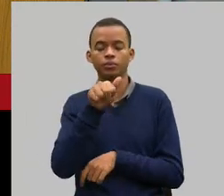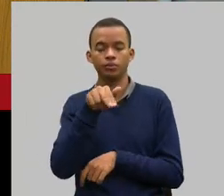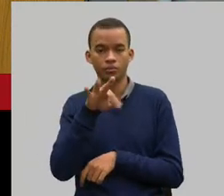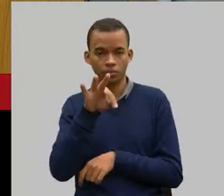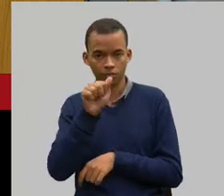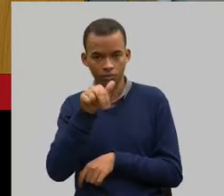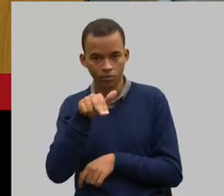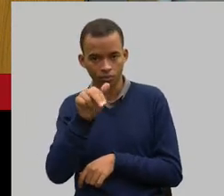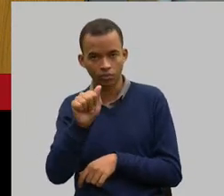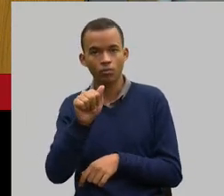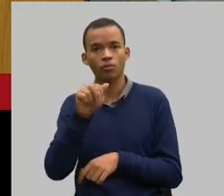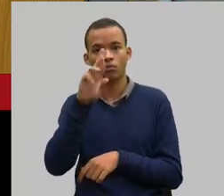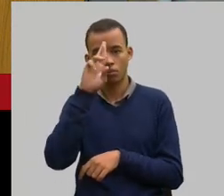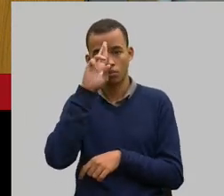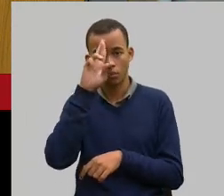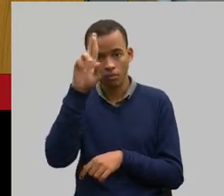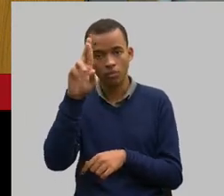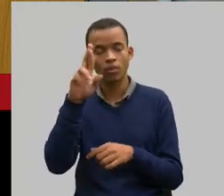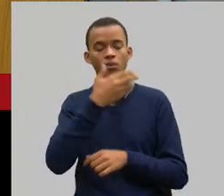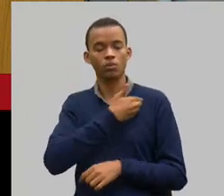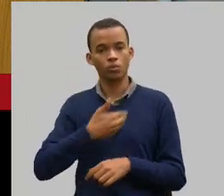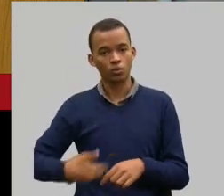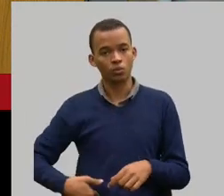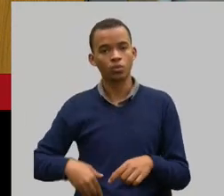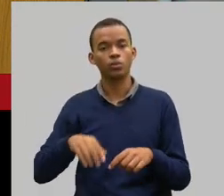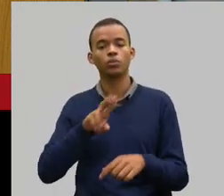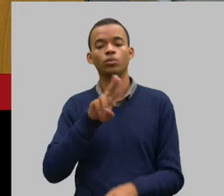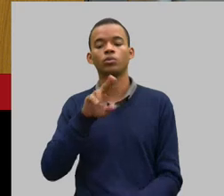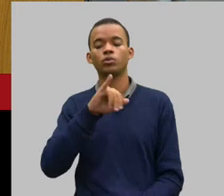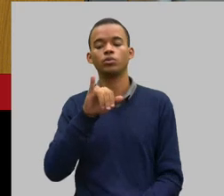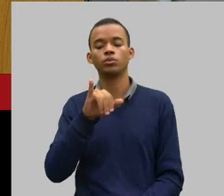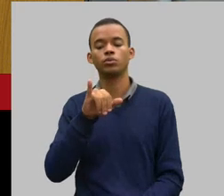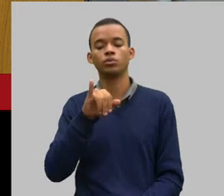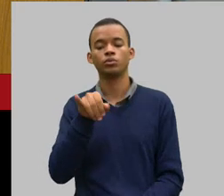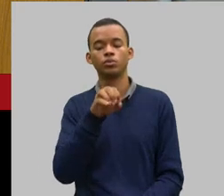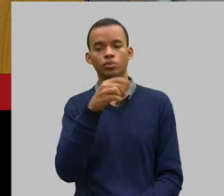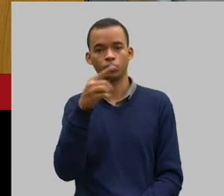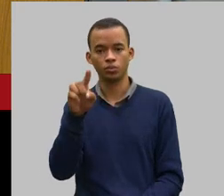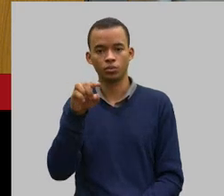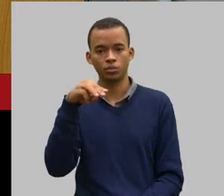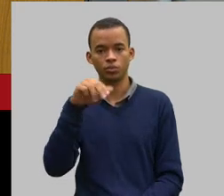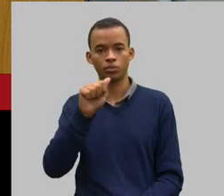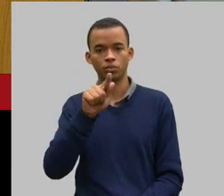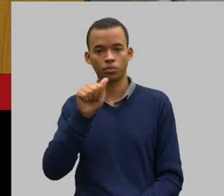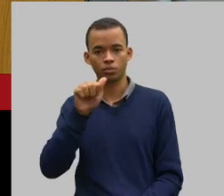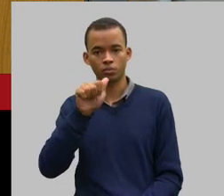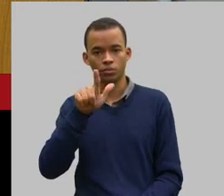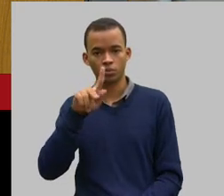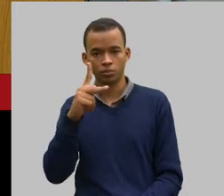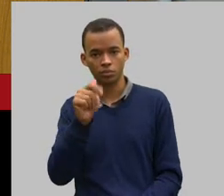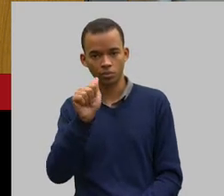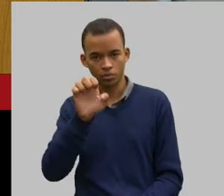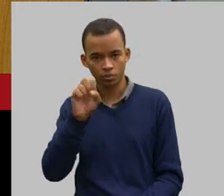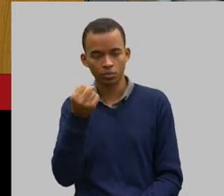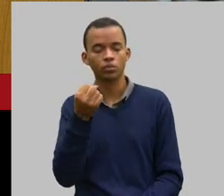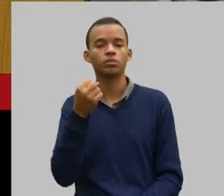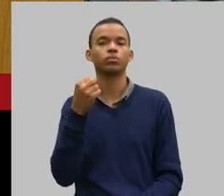líder do governo João Magalhães Deputado Aren Santiago e o deputado